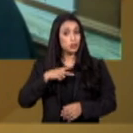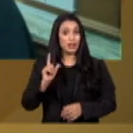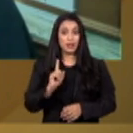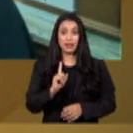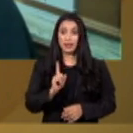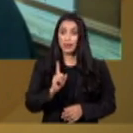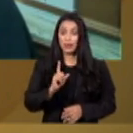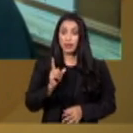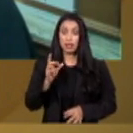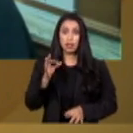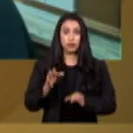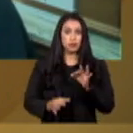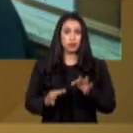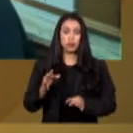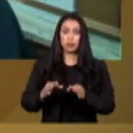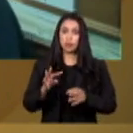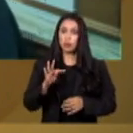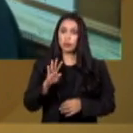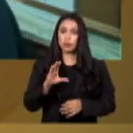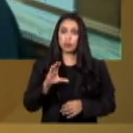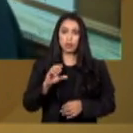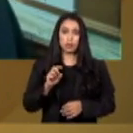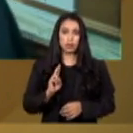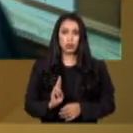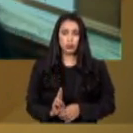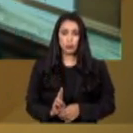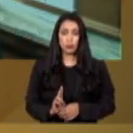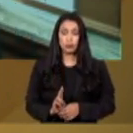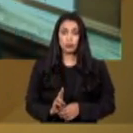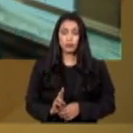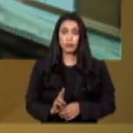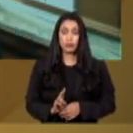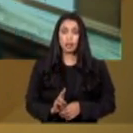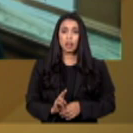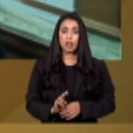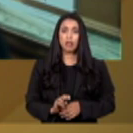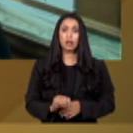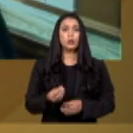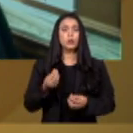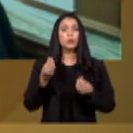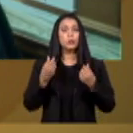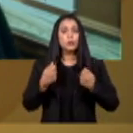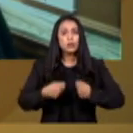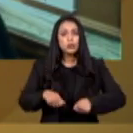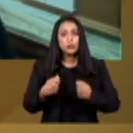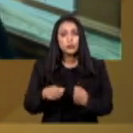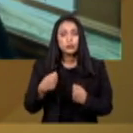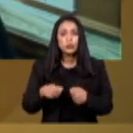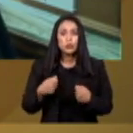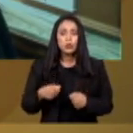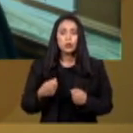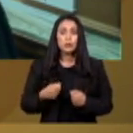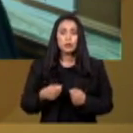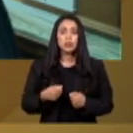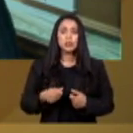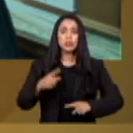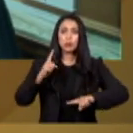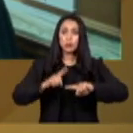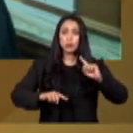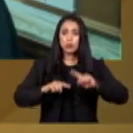bar jurisdicionado do tribunal de contas da união as medidas necessárias à honra